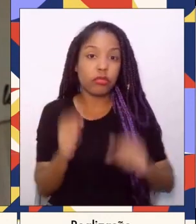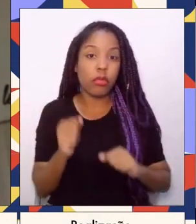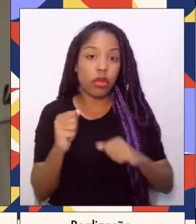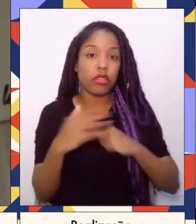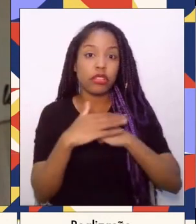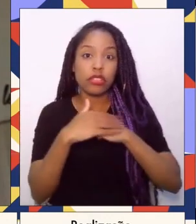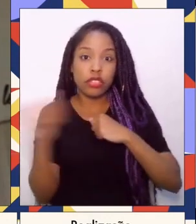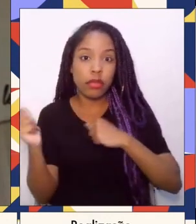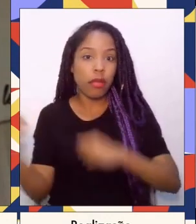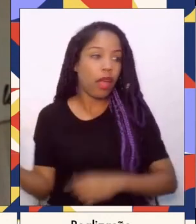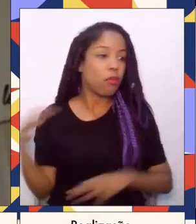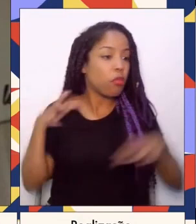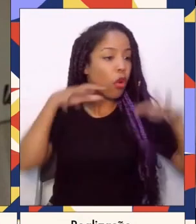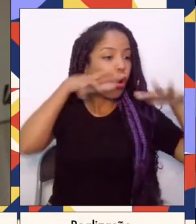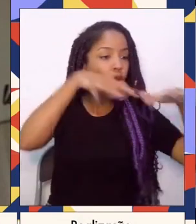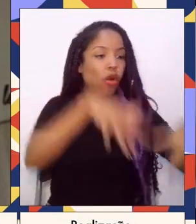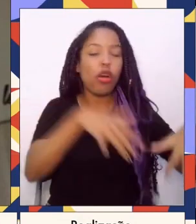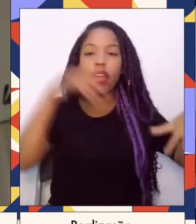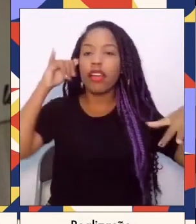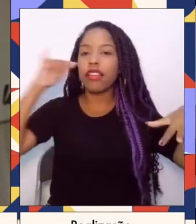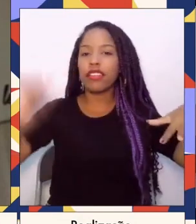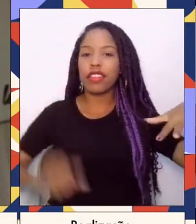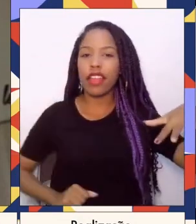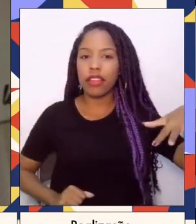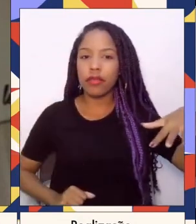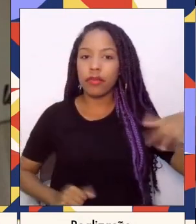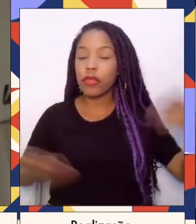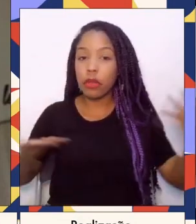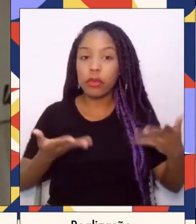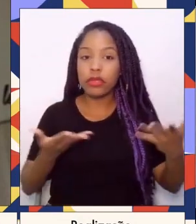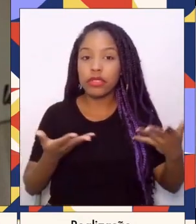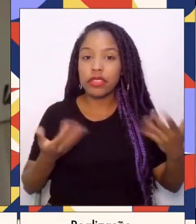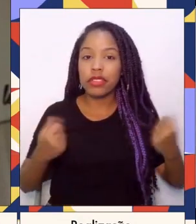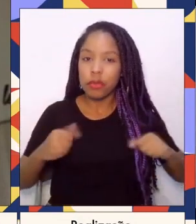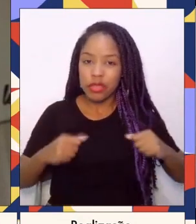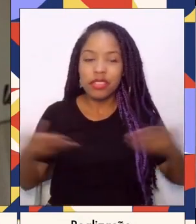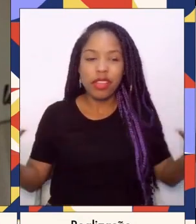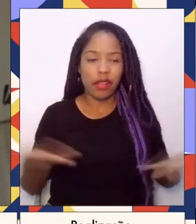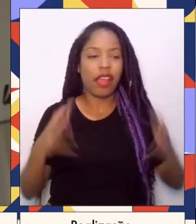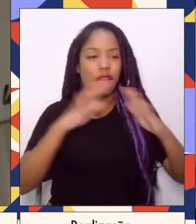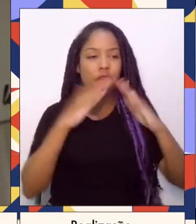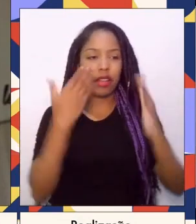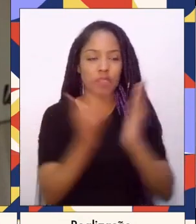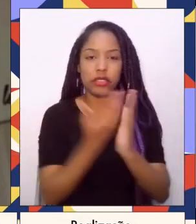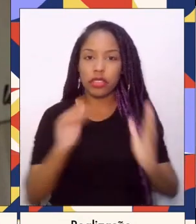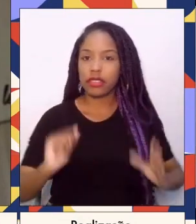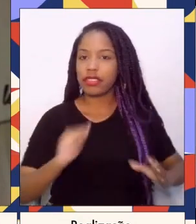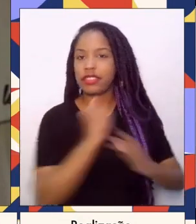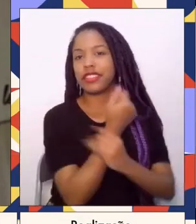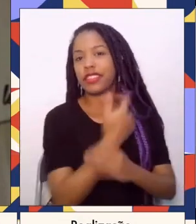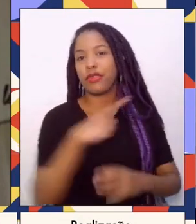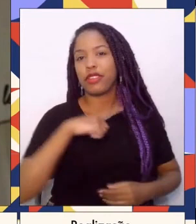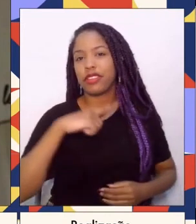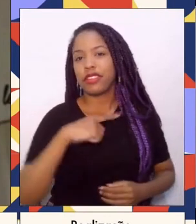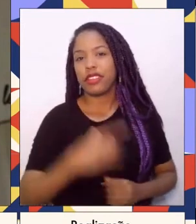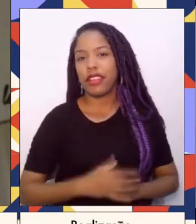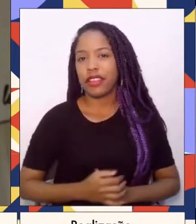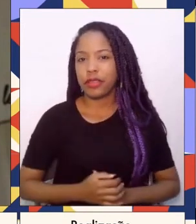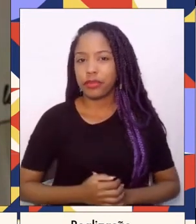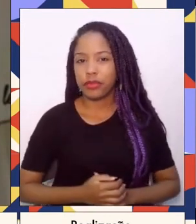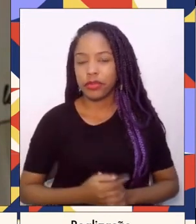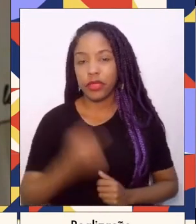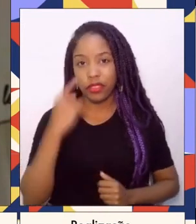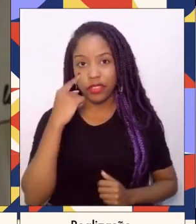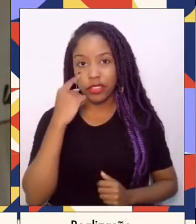local para impedir isso não foi necessário E hoje é uma escola Tombada Então essa ideia não